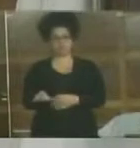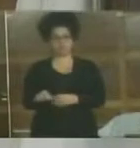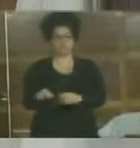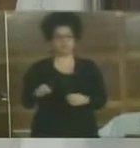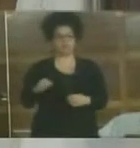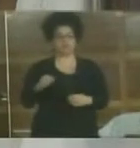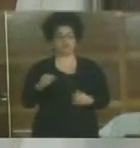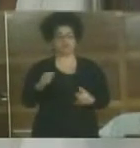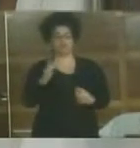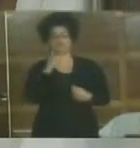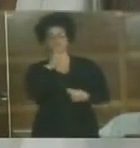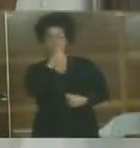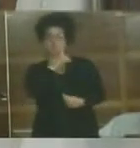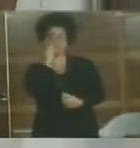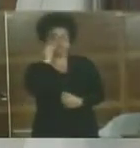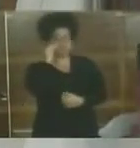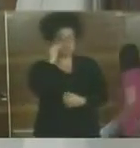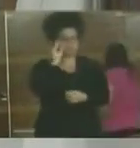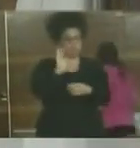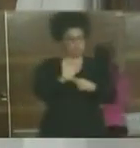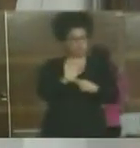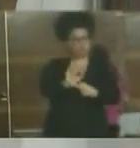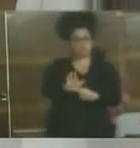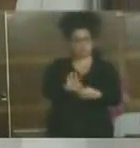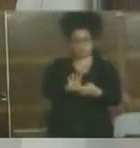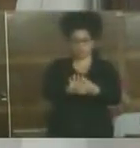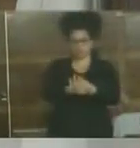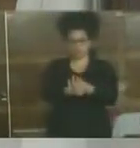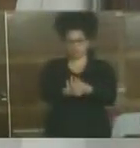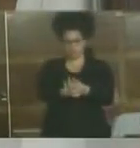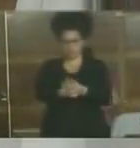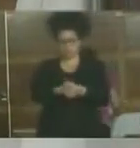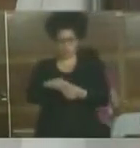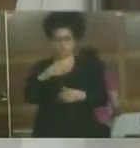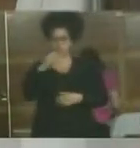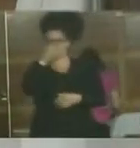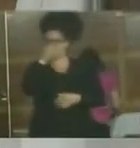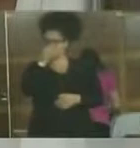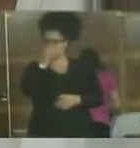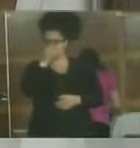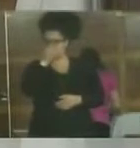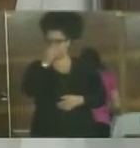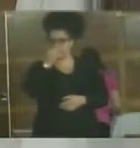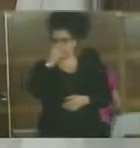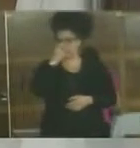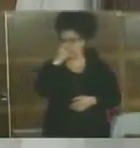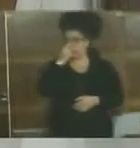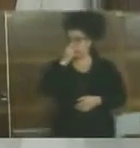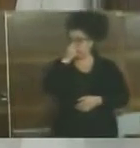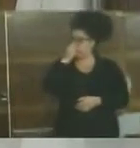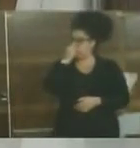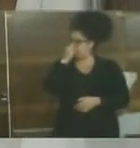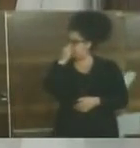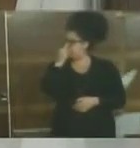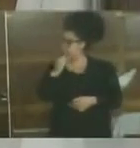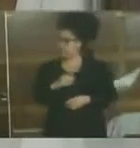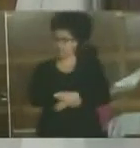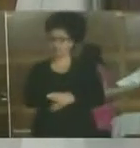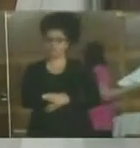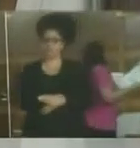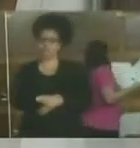lado, né, que tem um campo de futebol que também não permite que as crianças usem, umas coisas bobas, mas tenho certeza que